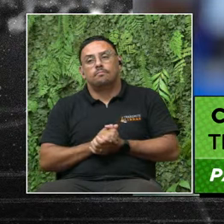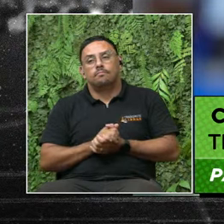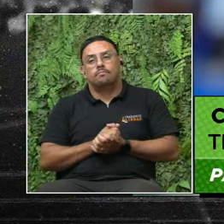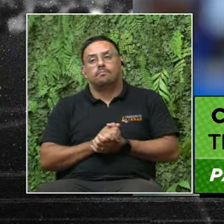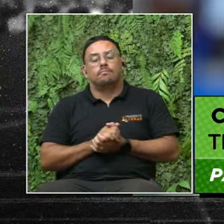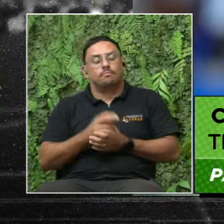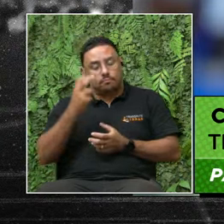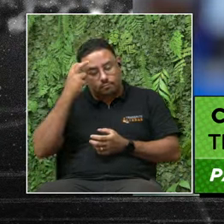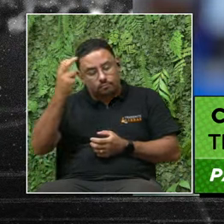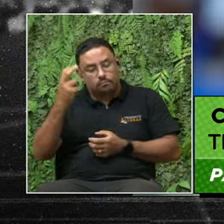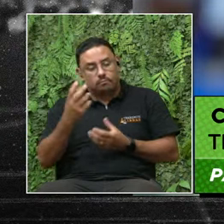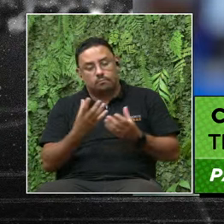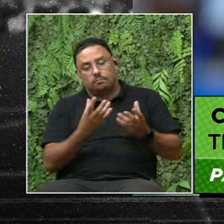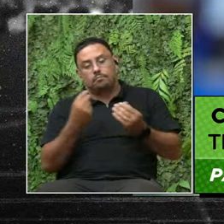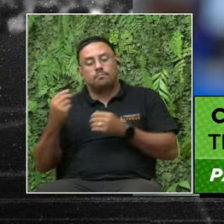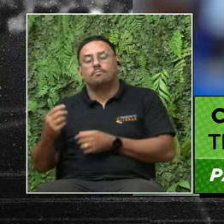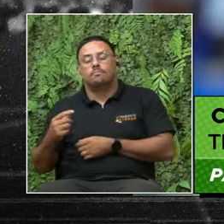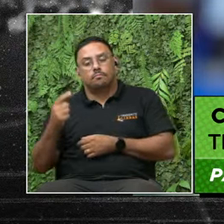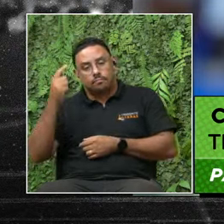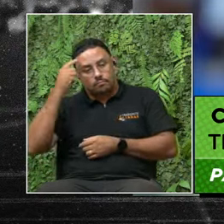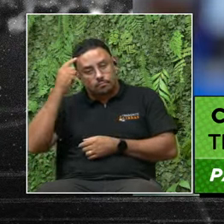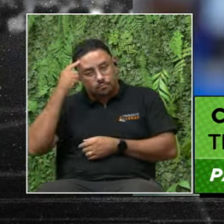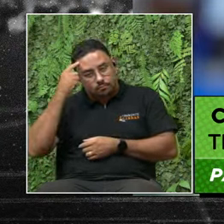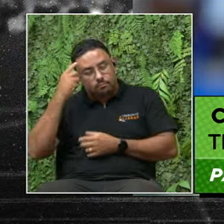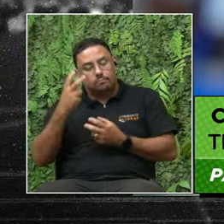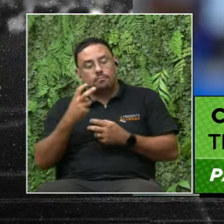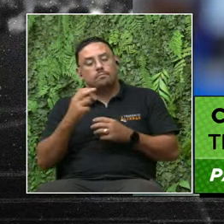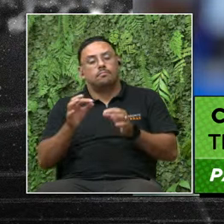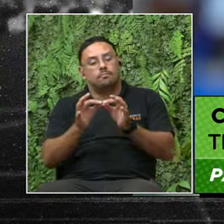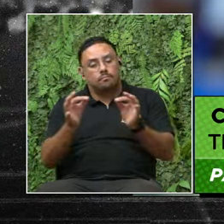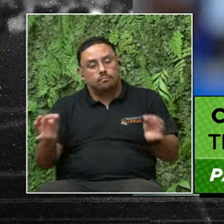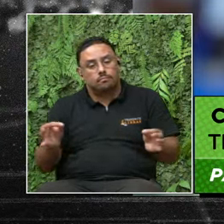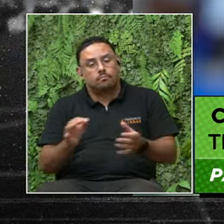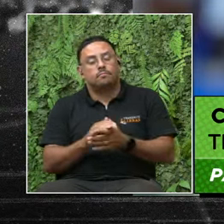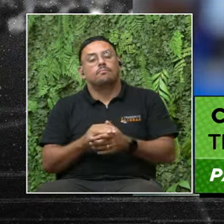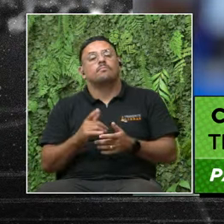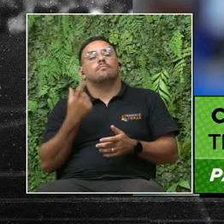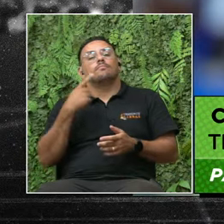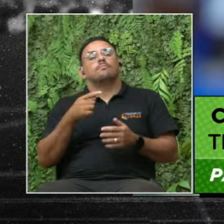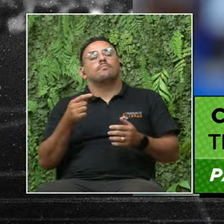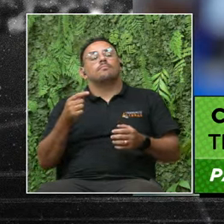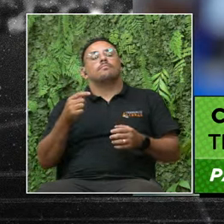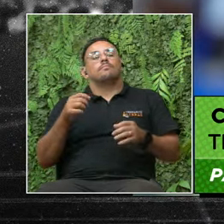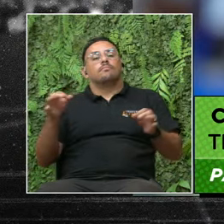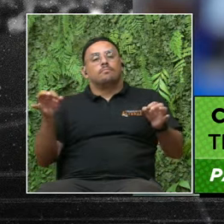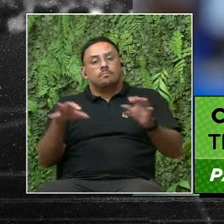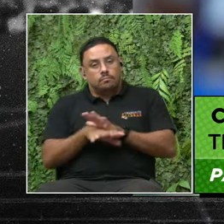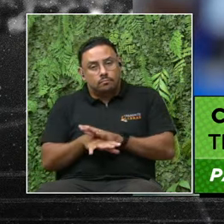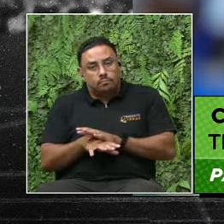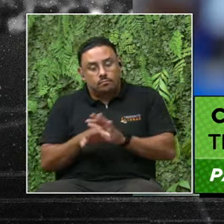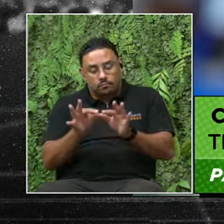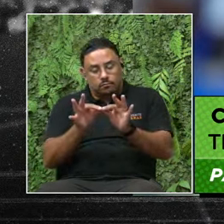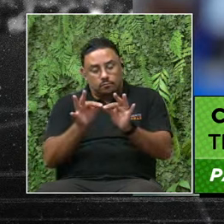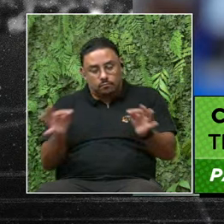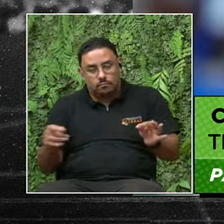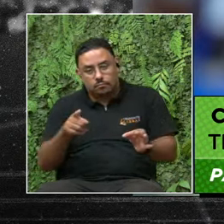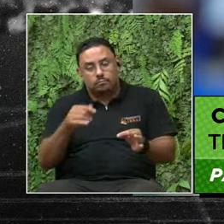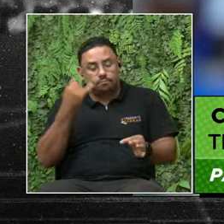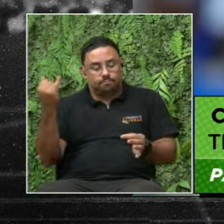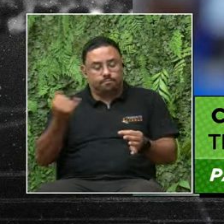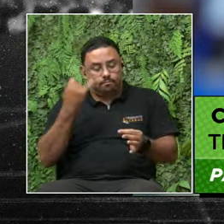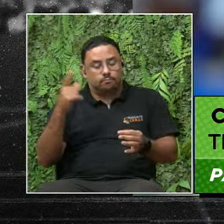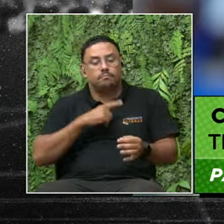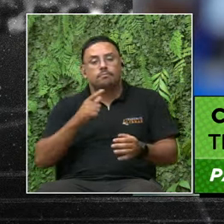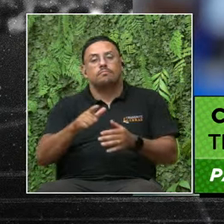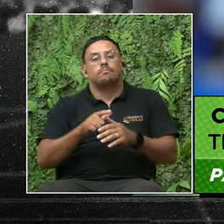adem inteligente mentalidad con humildad Y para competir bien sabem que humildad es importante